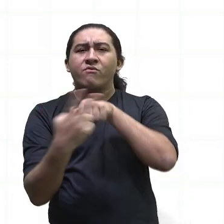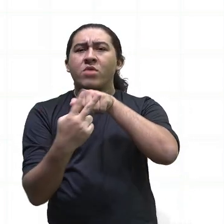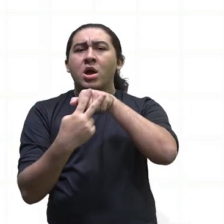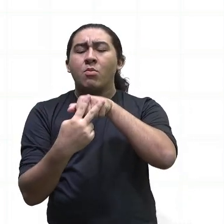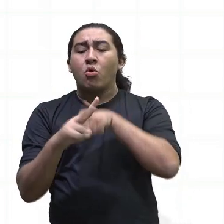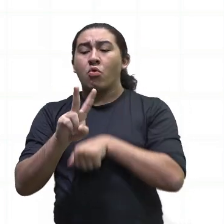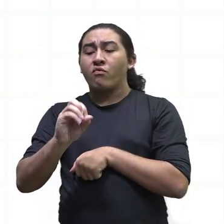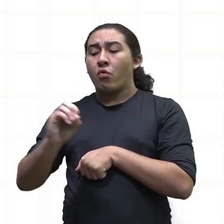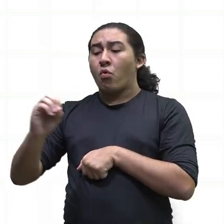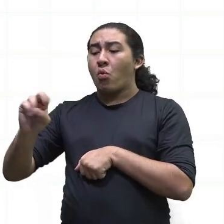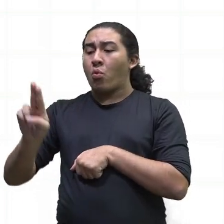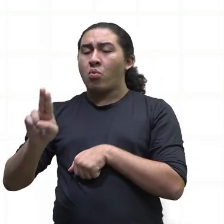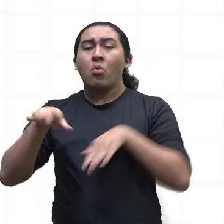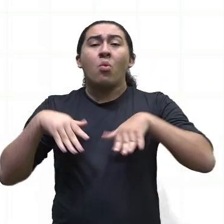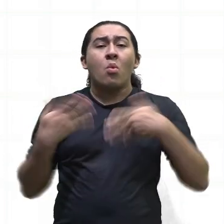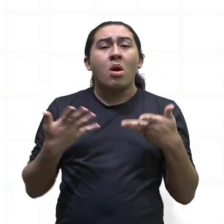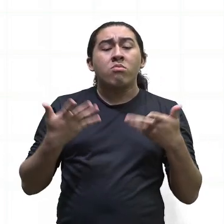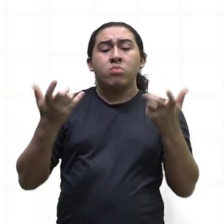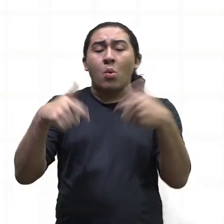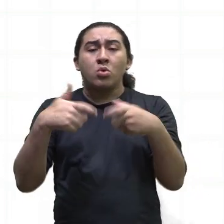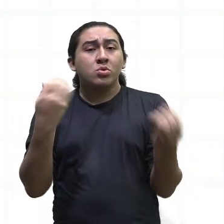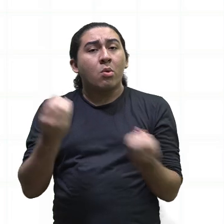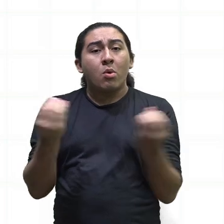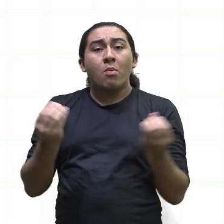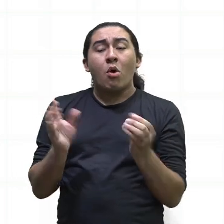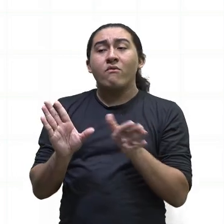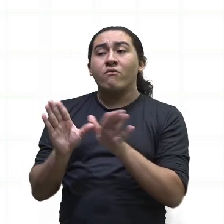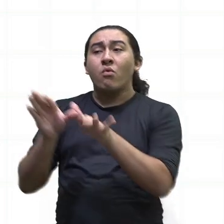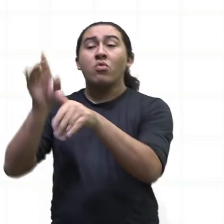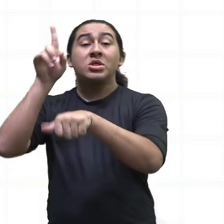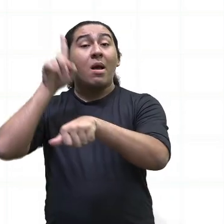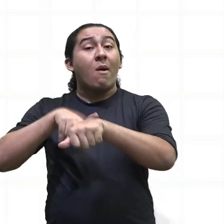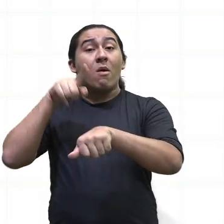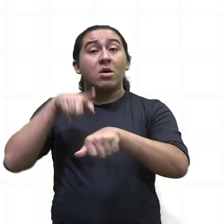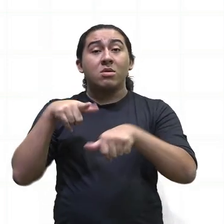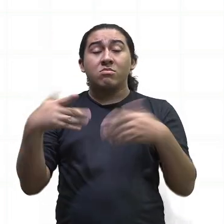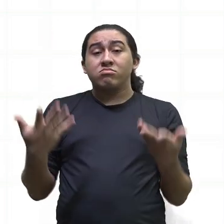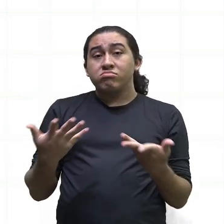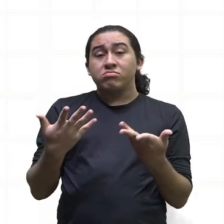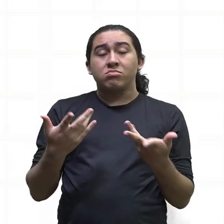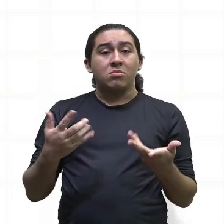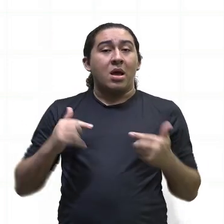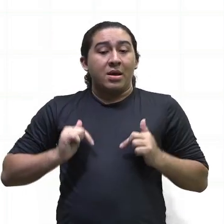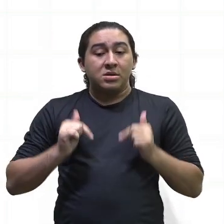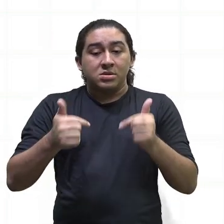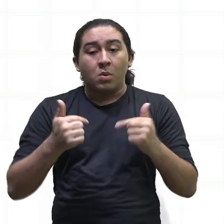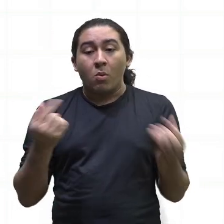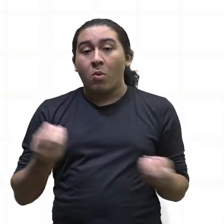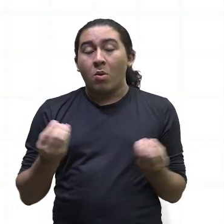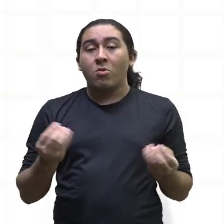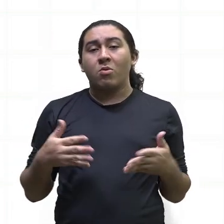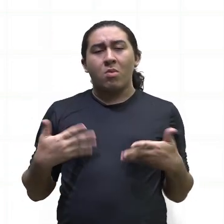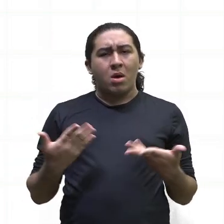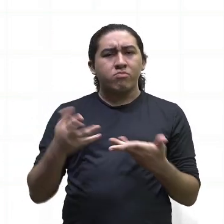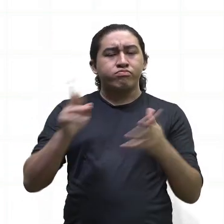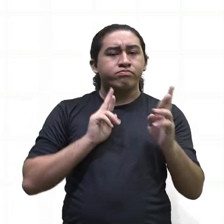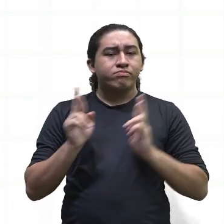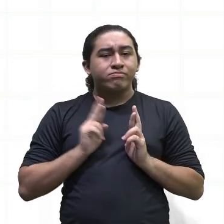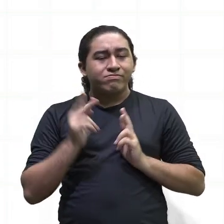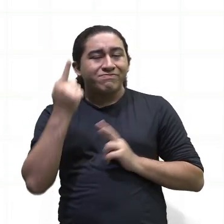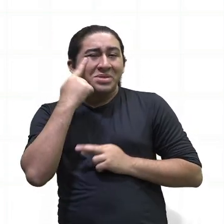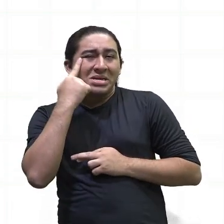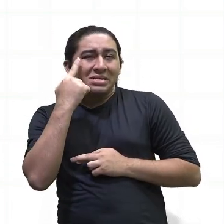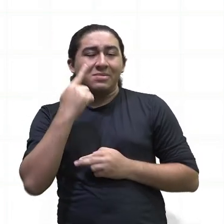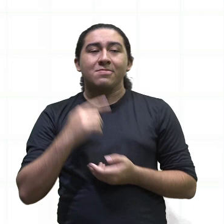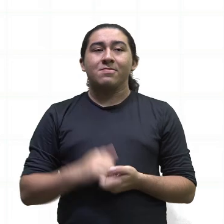Quem voou para longe? Quem voou imediatamente para longe? Quem foi, gente? Vamos lá, quem